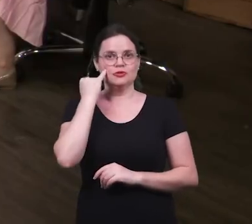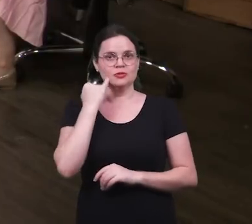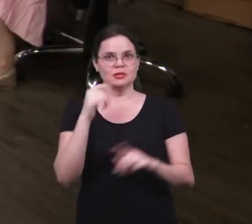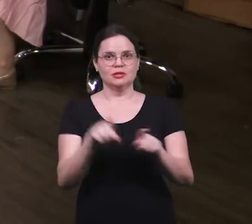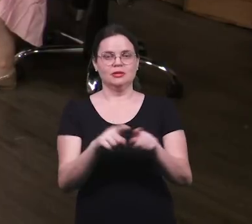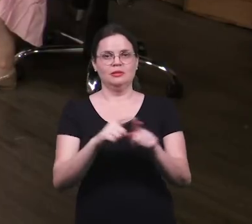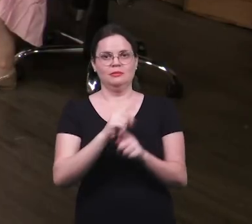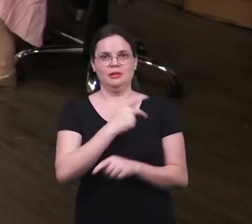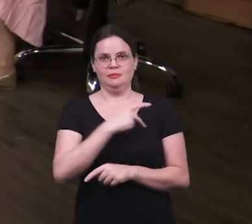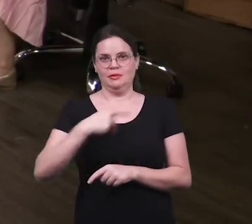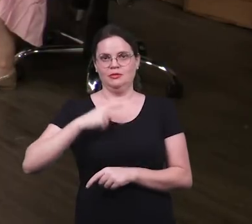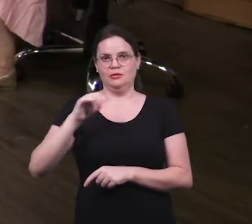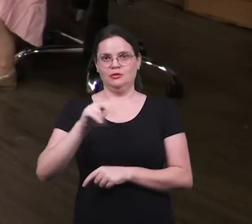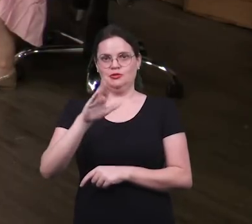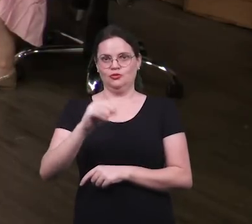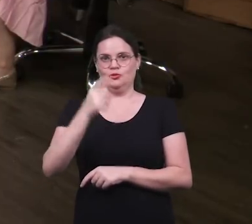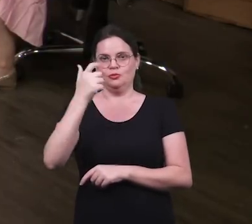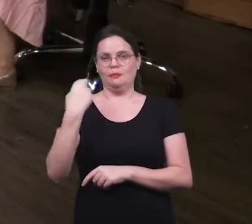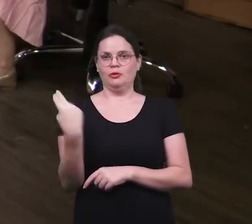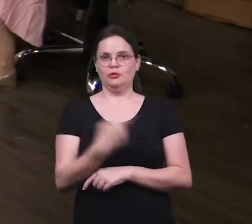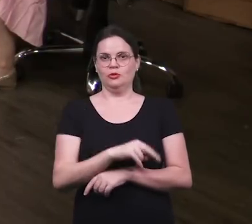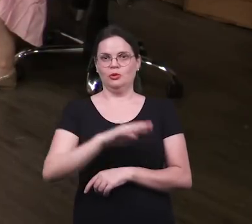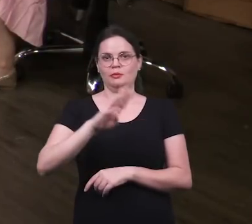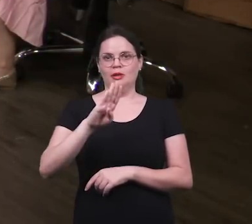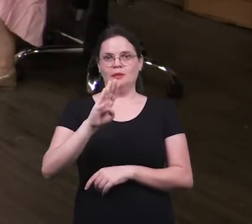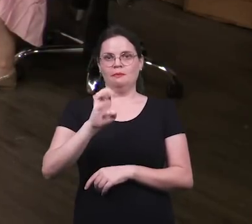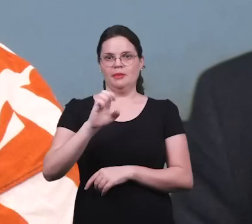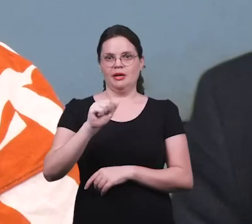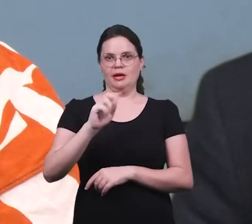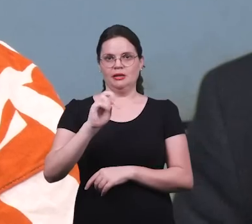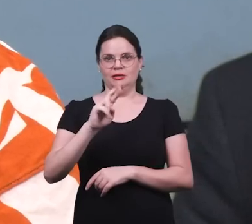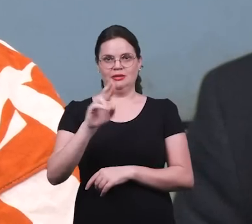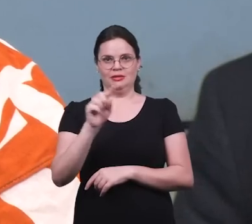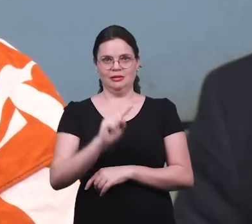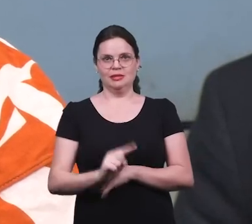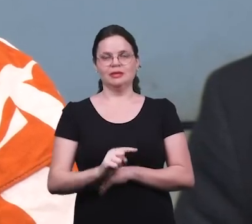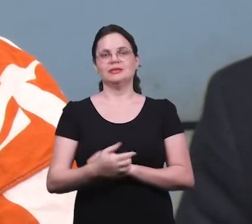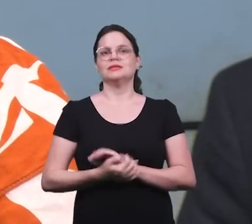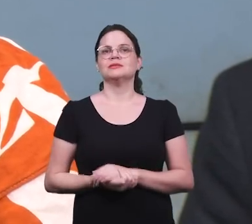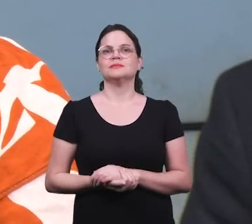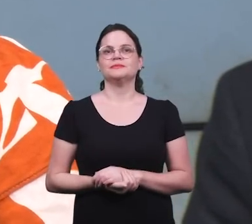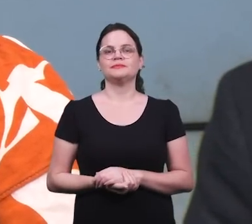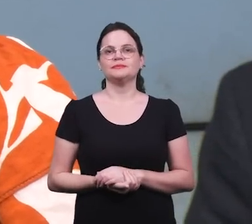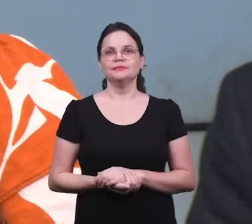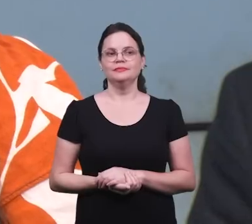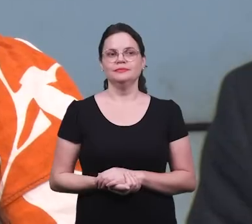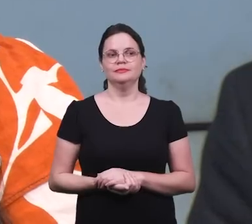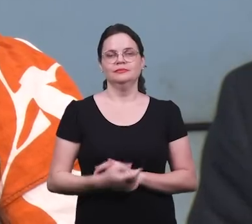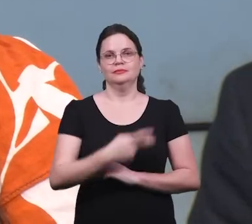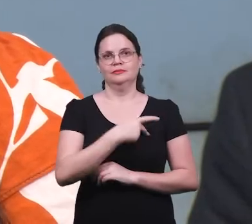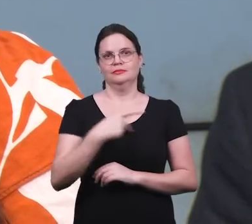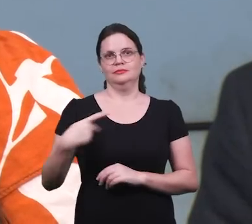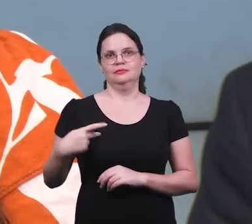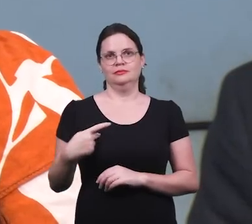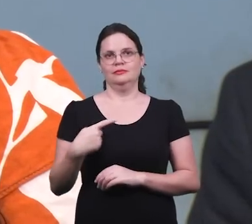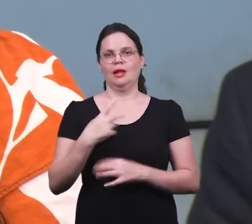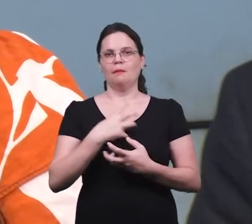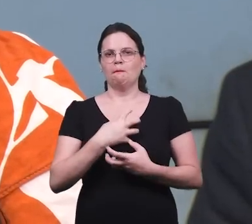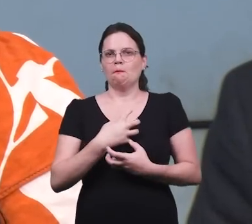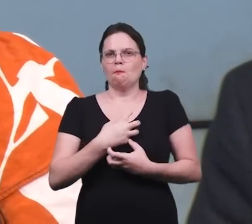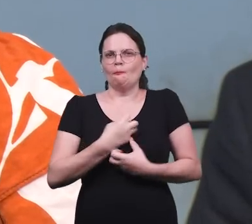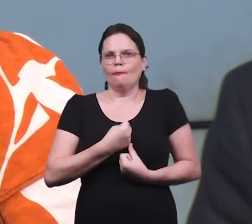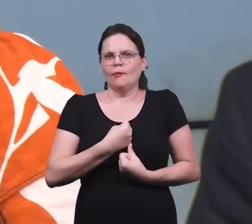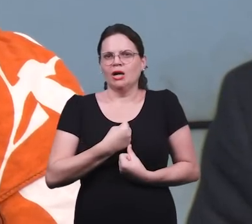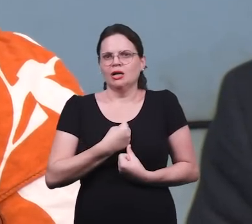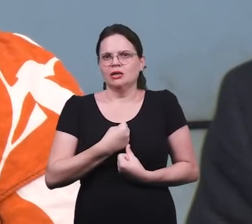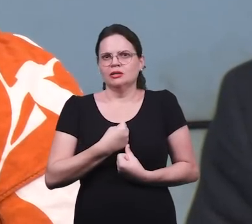Josias, pastor Júlio. Meu nome é Beatriz, sou da igreja de São Gabriel, no ministério do pastor Vânia de Souza. Pastor, a mágoa, ela pode